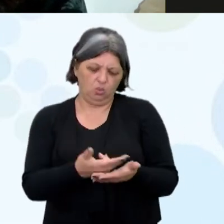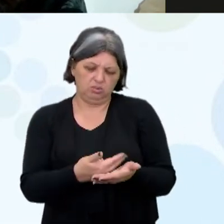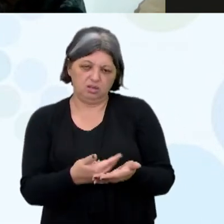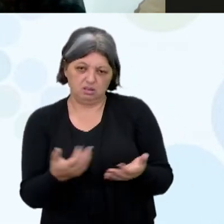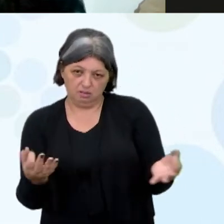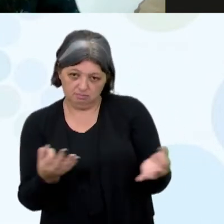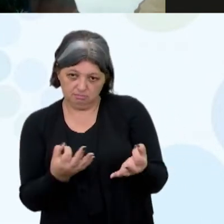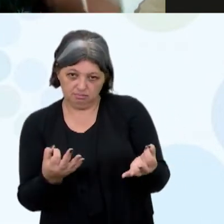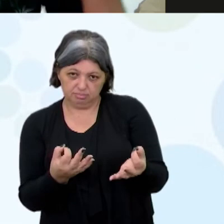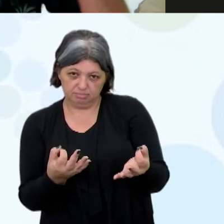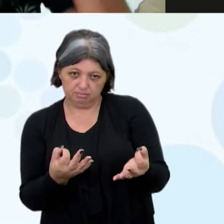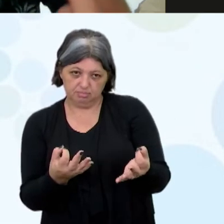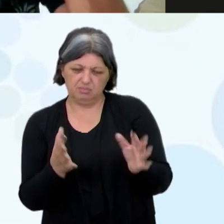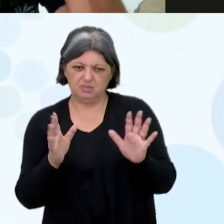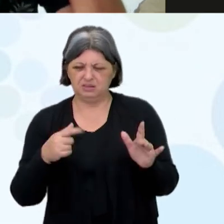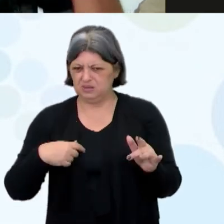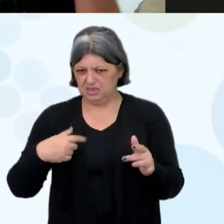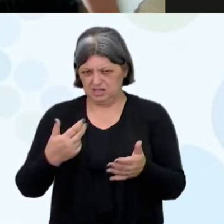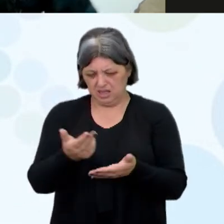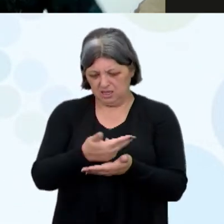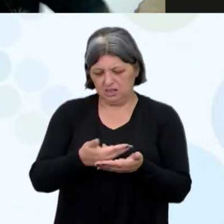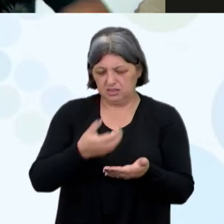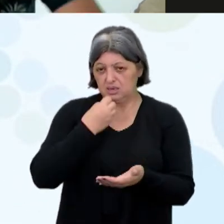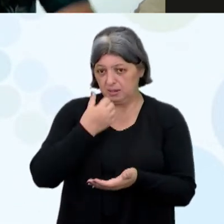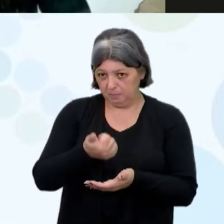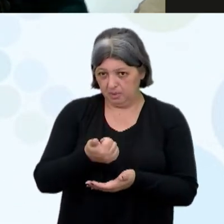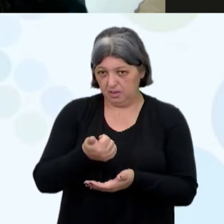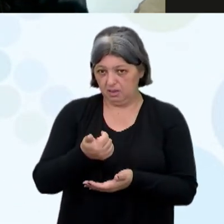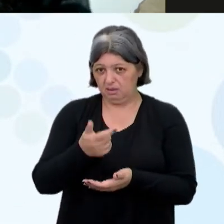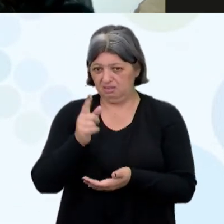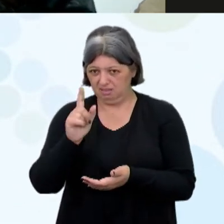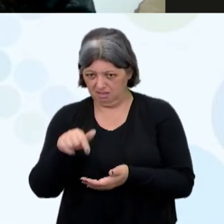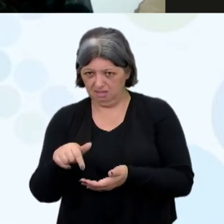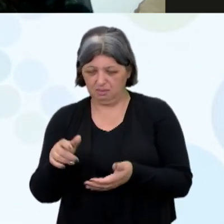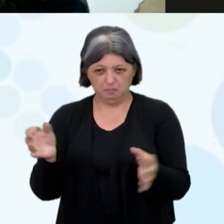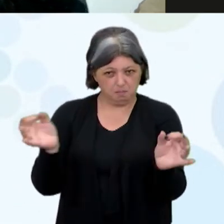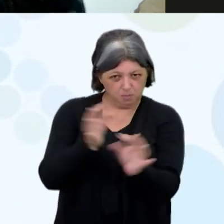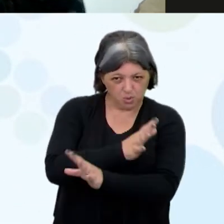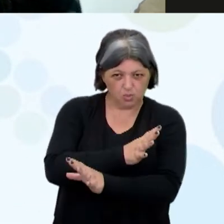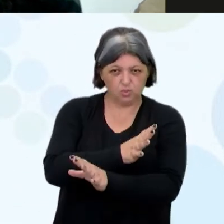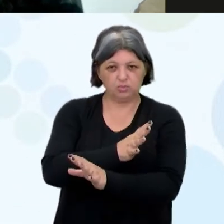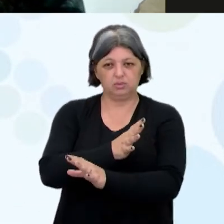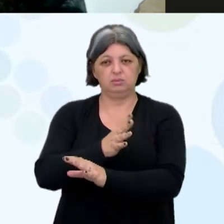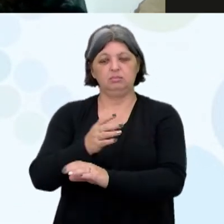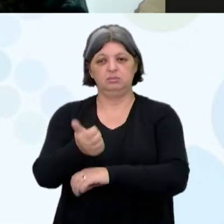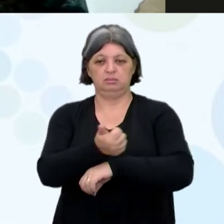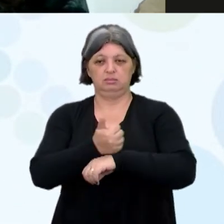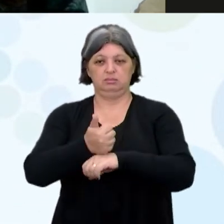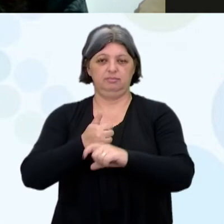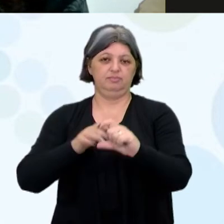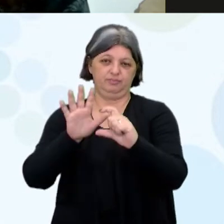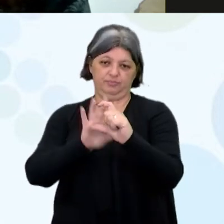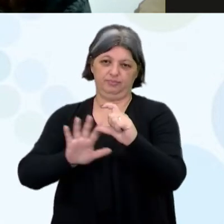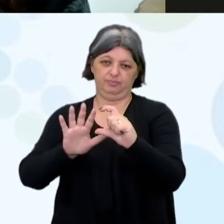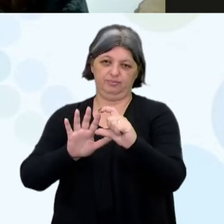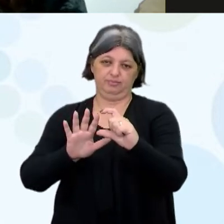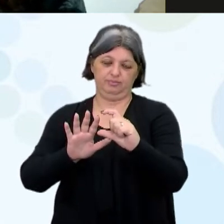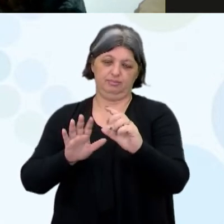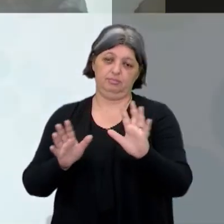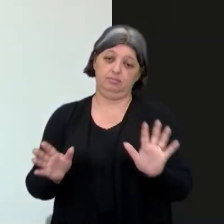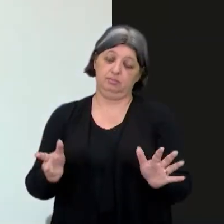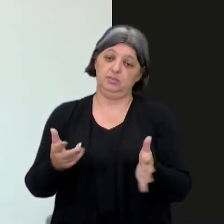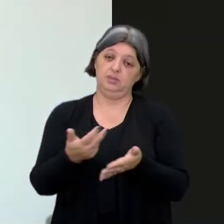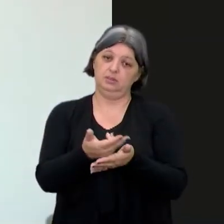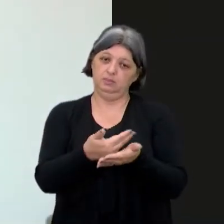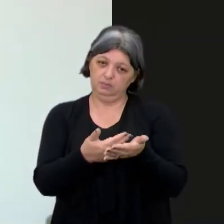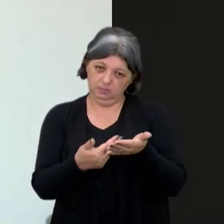Mas será que o fato de desenhar já deixa o cara encaminhado para ser um chargista? Na verdade, o desenho